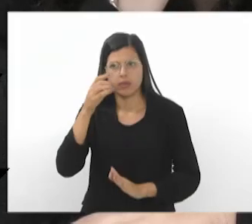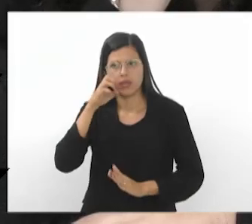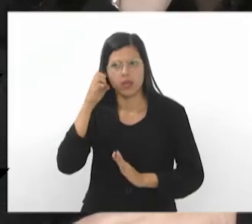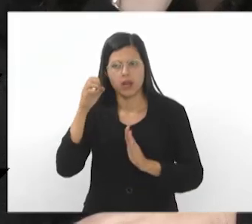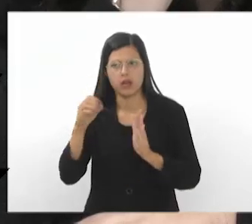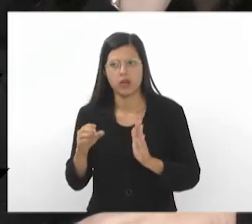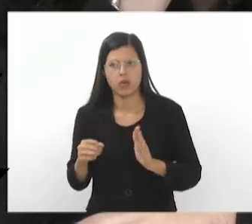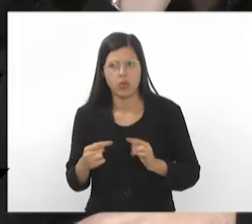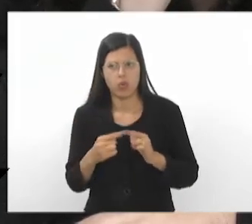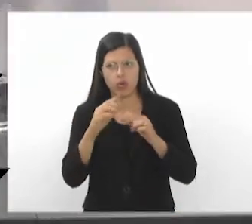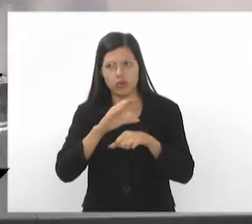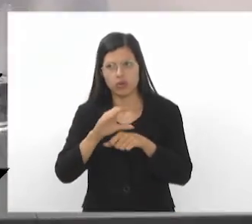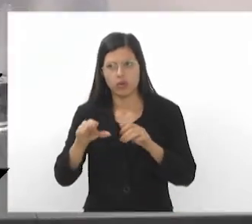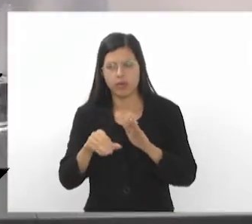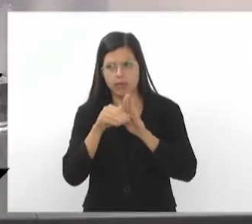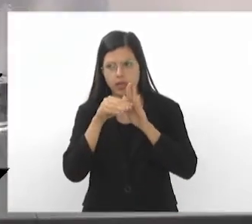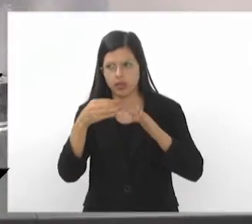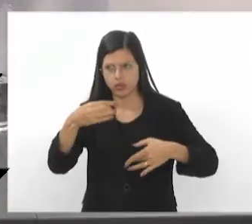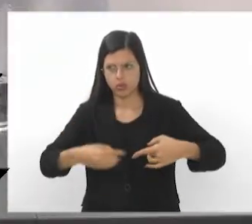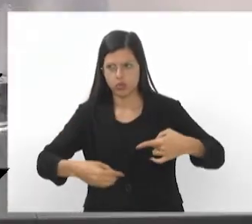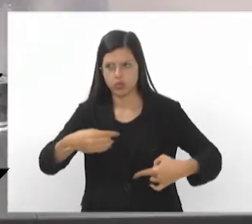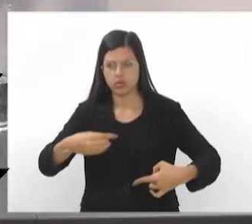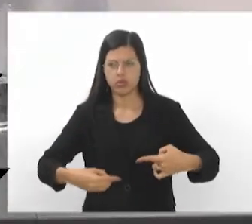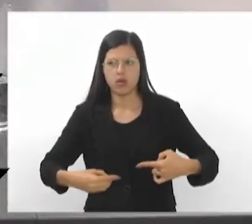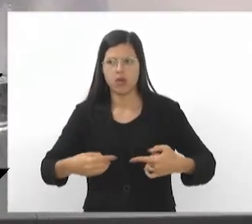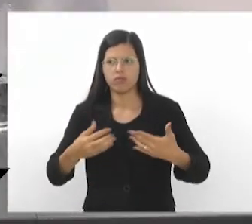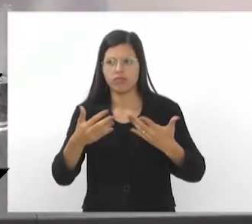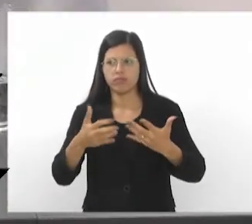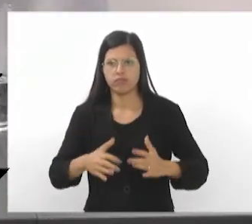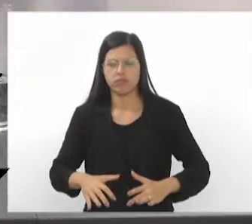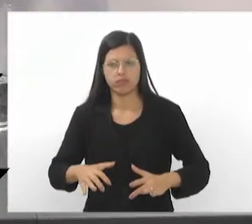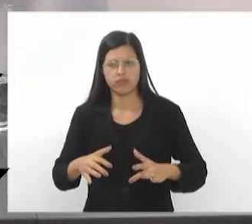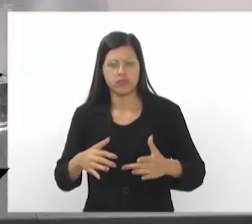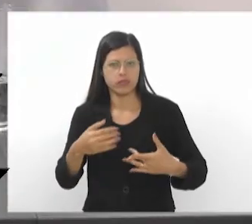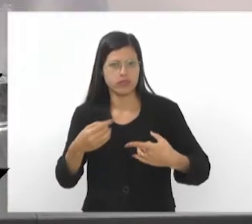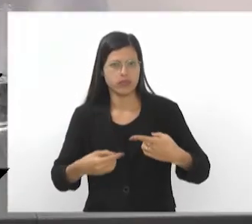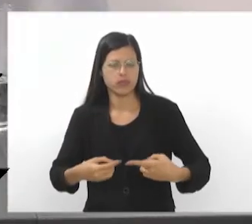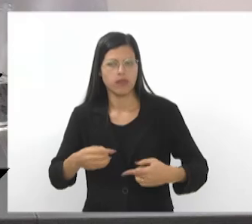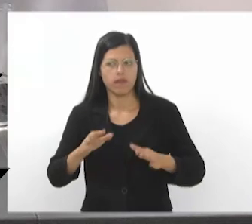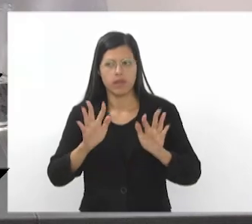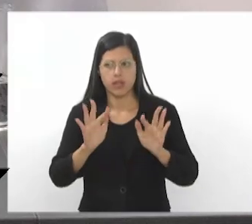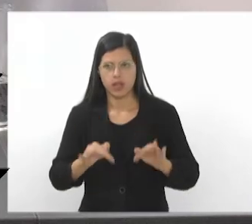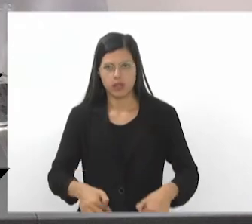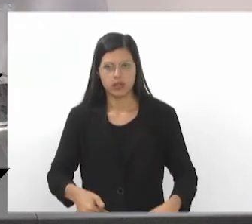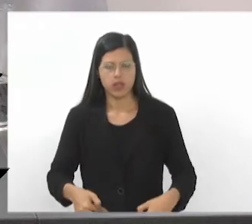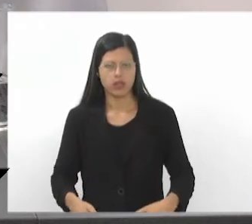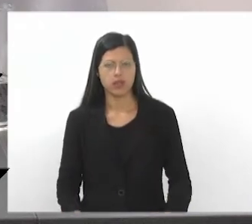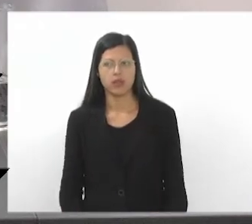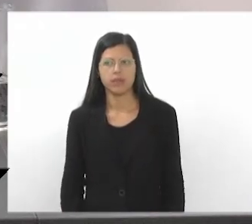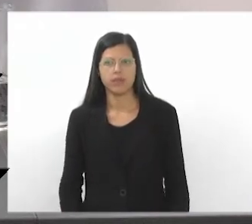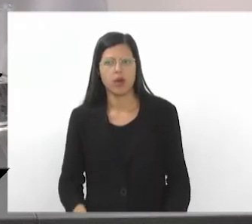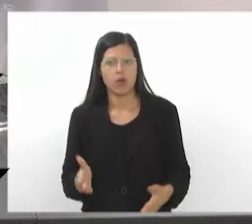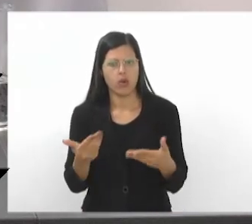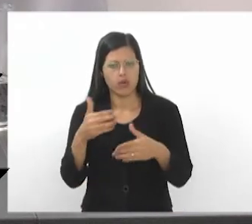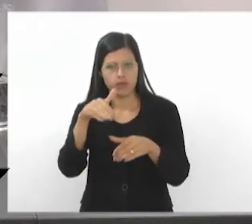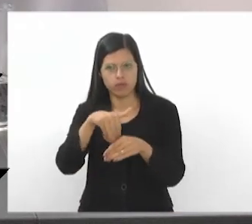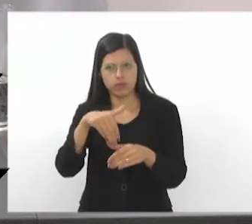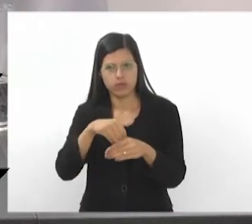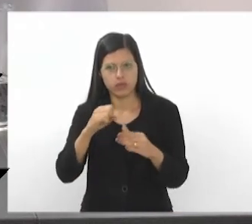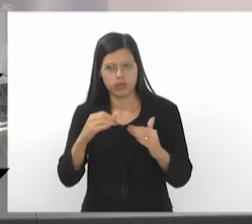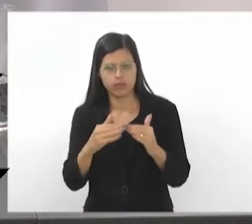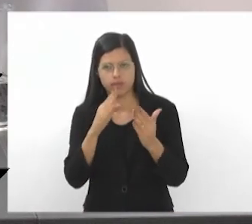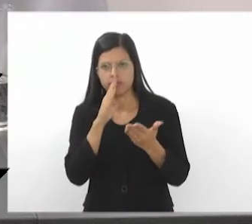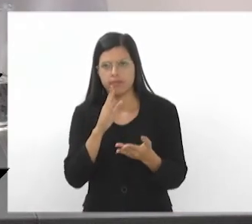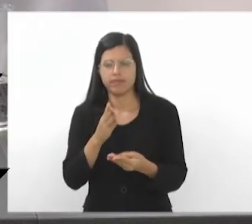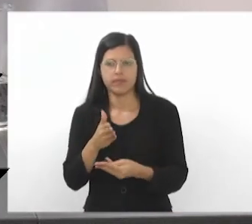Constitucionalidade com emendas. Em discussão. Não havendo quem queira discutir, encerrada a discussão, em votação, os senhores que aprovam